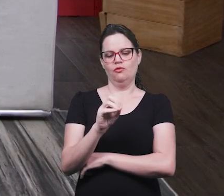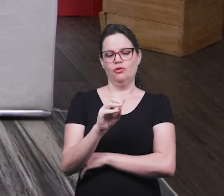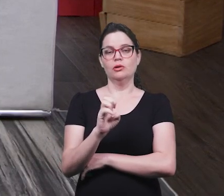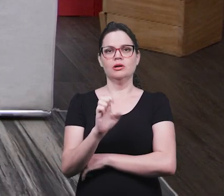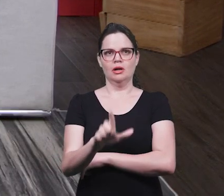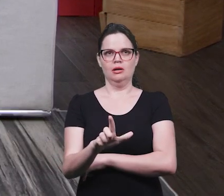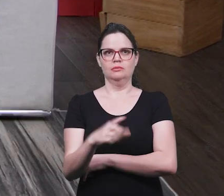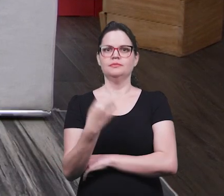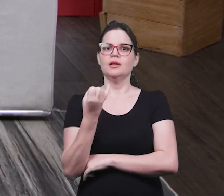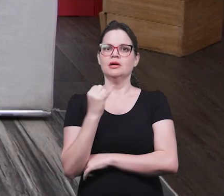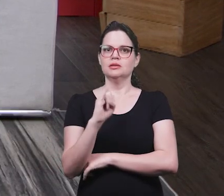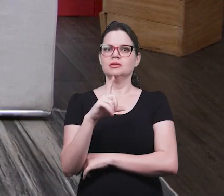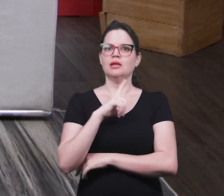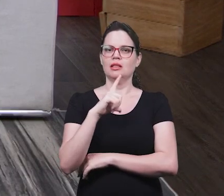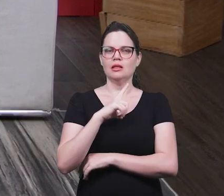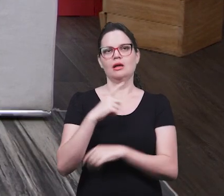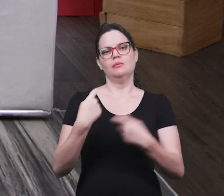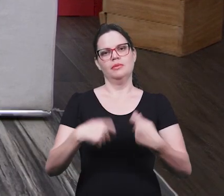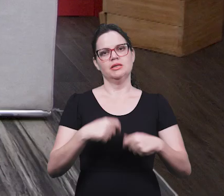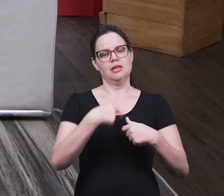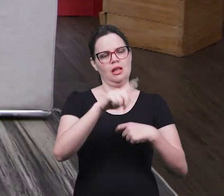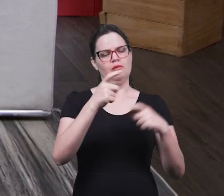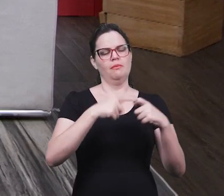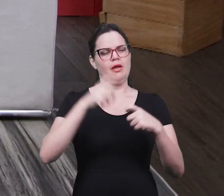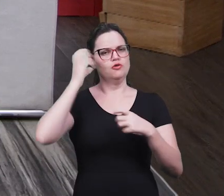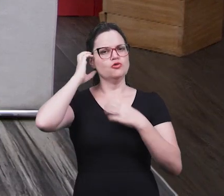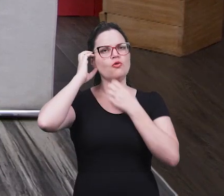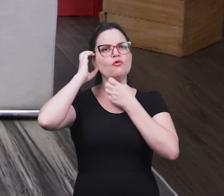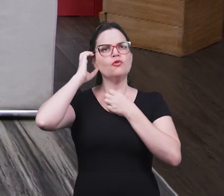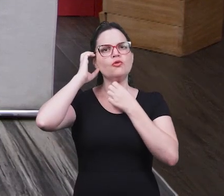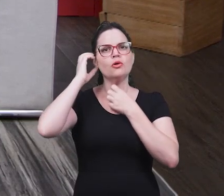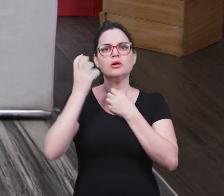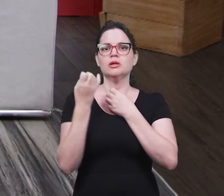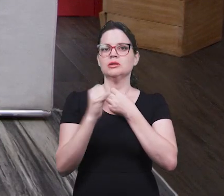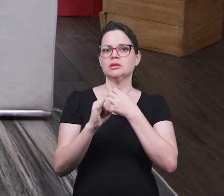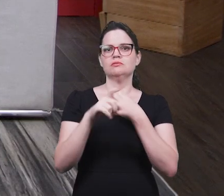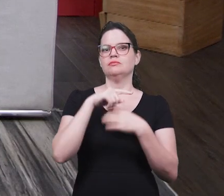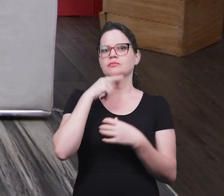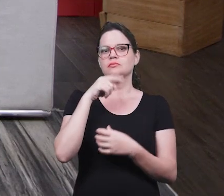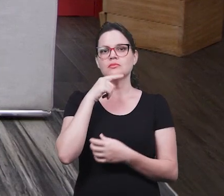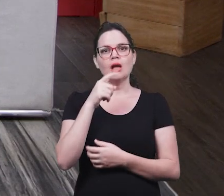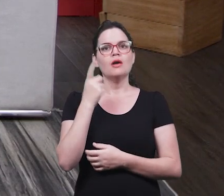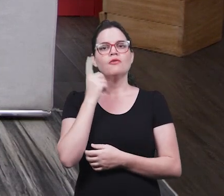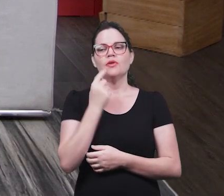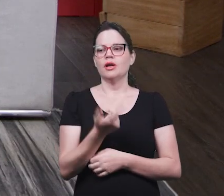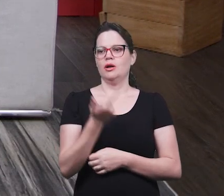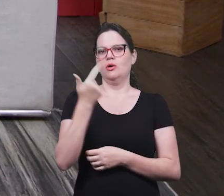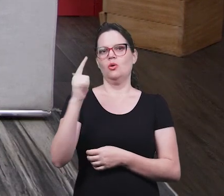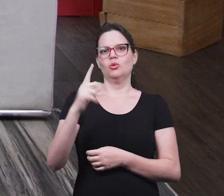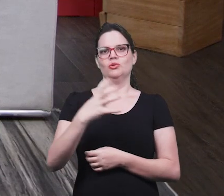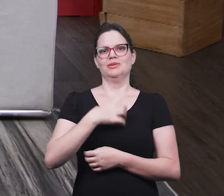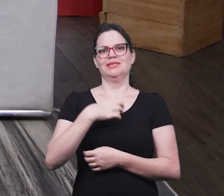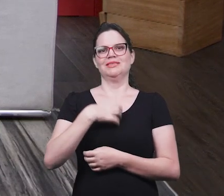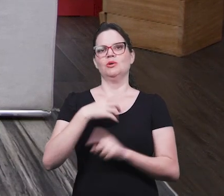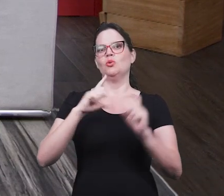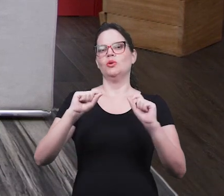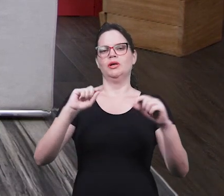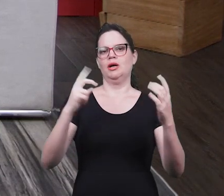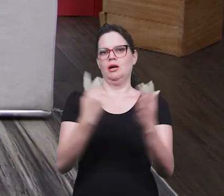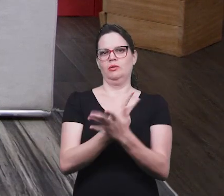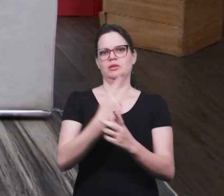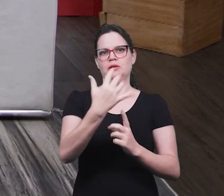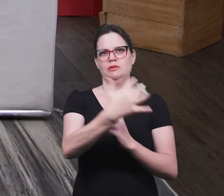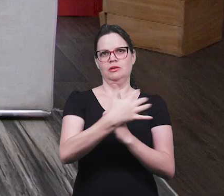patologia, vai para o fonoaudiólogo para tratar. Se não há, trata-se os outros sintomas que causaram a